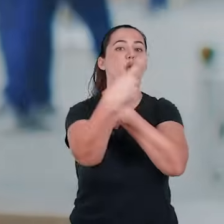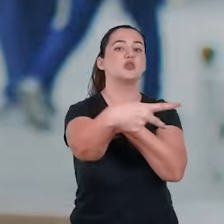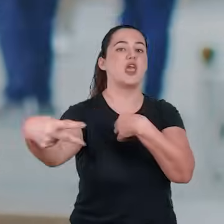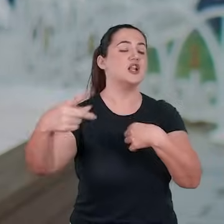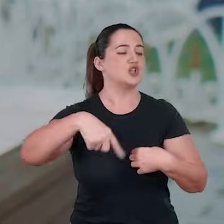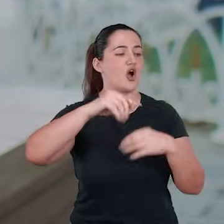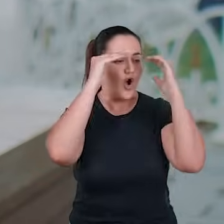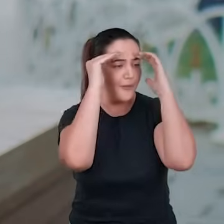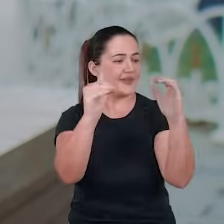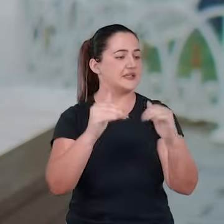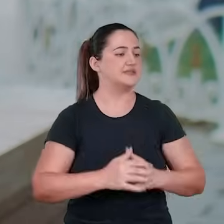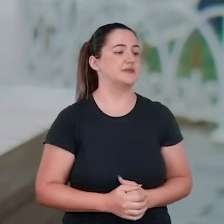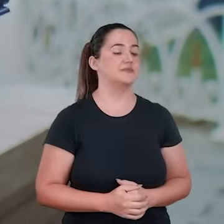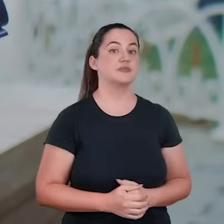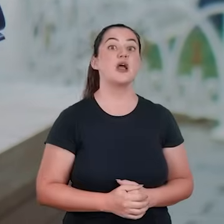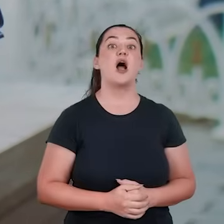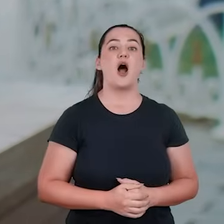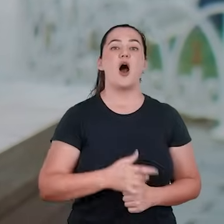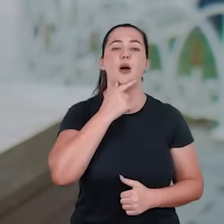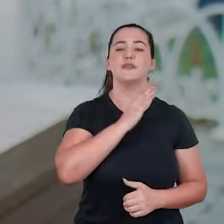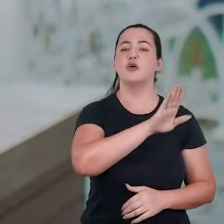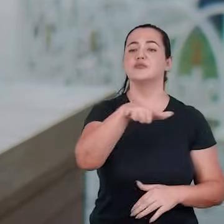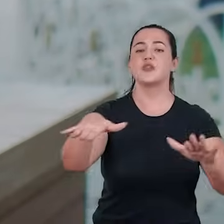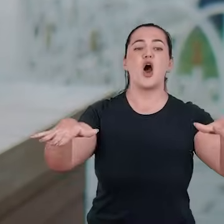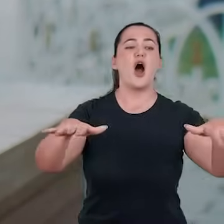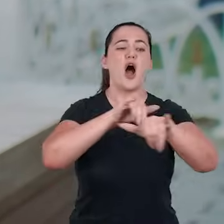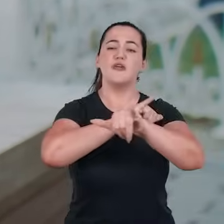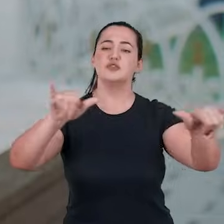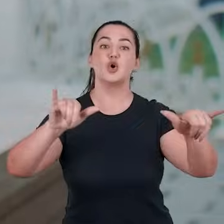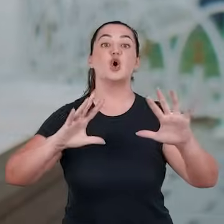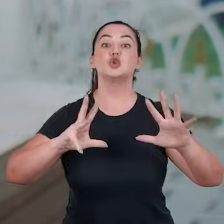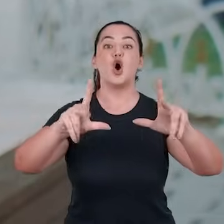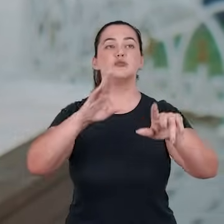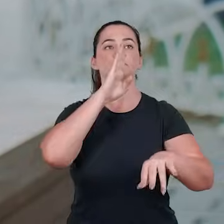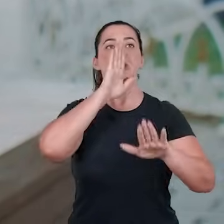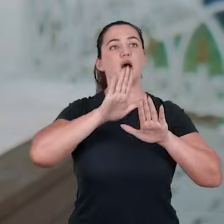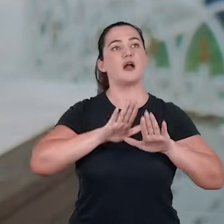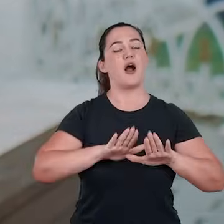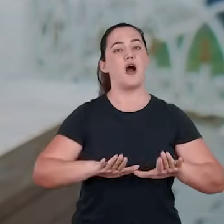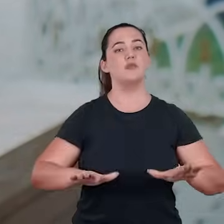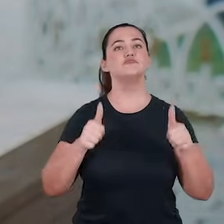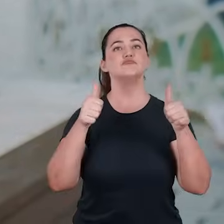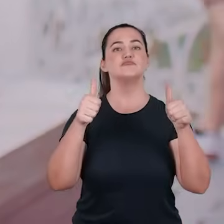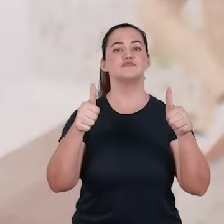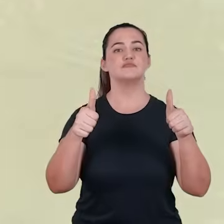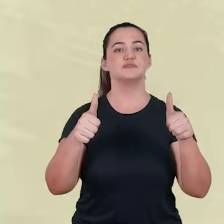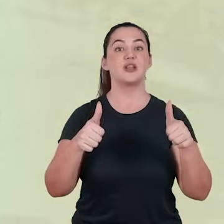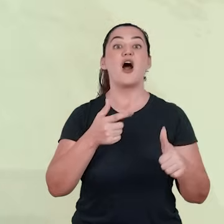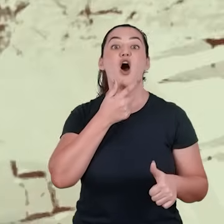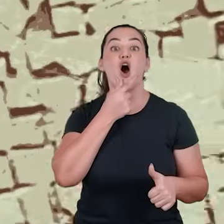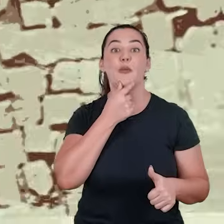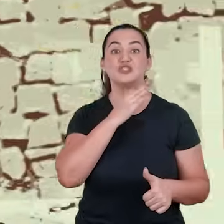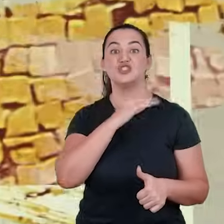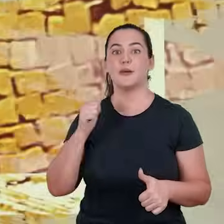querem. Então, a multidão ficou feliz, vieram para cá, só que a imperatriz pediu a Belisário,